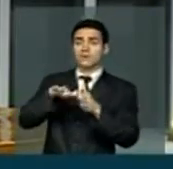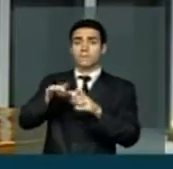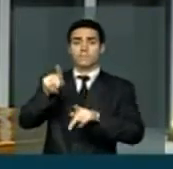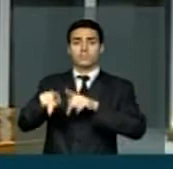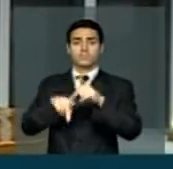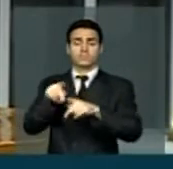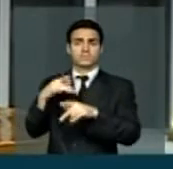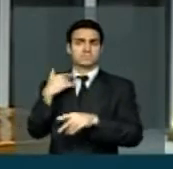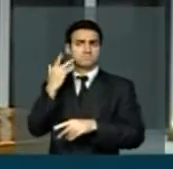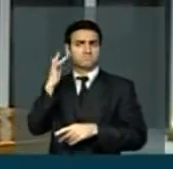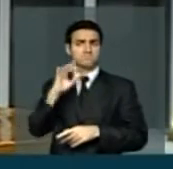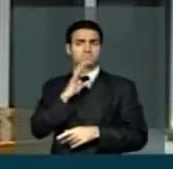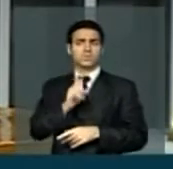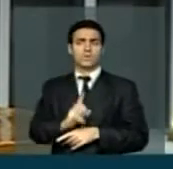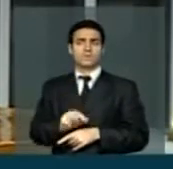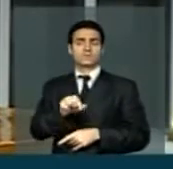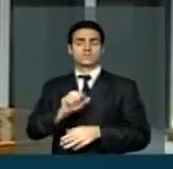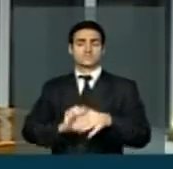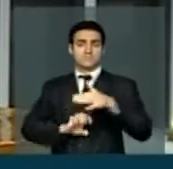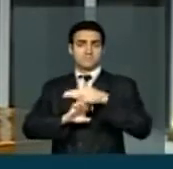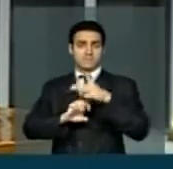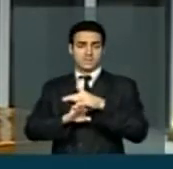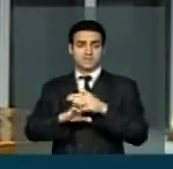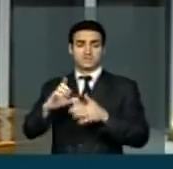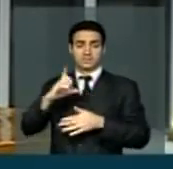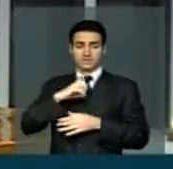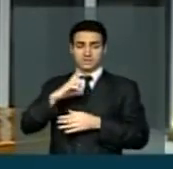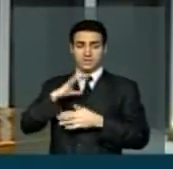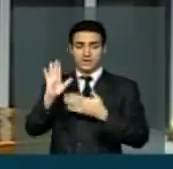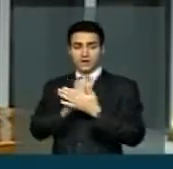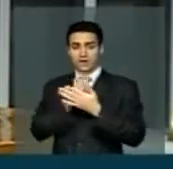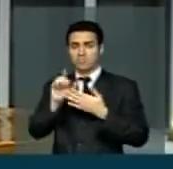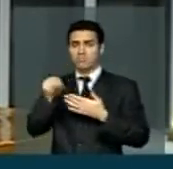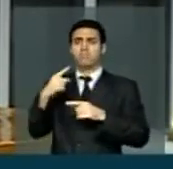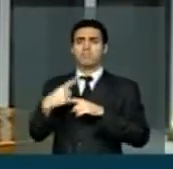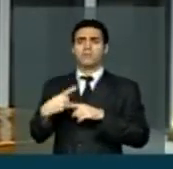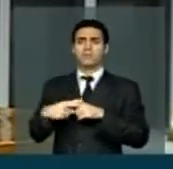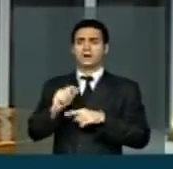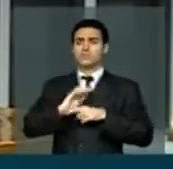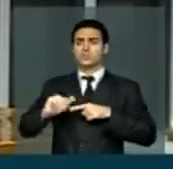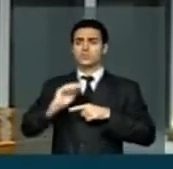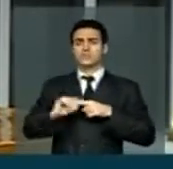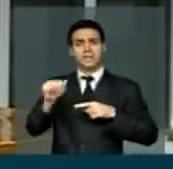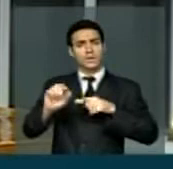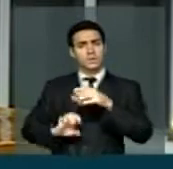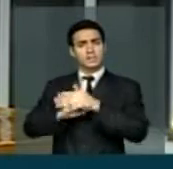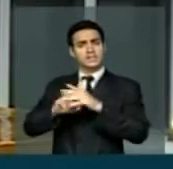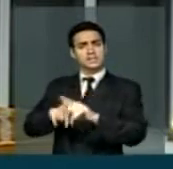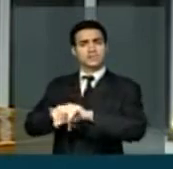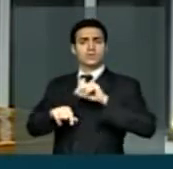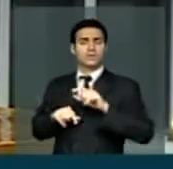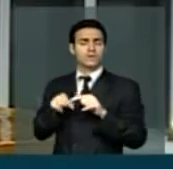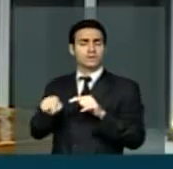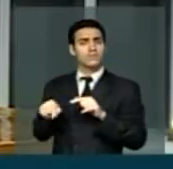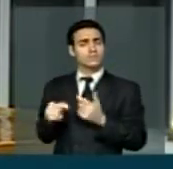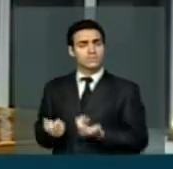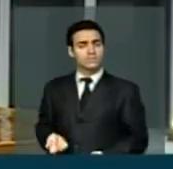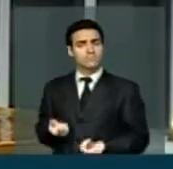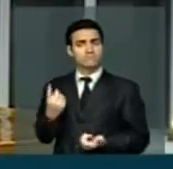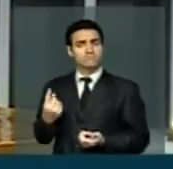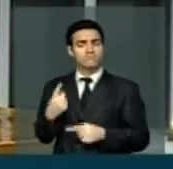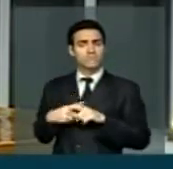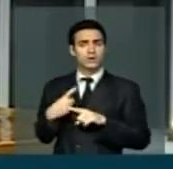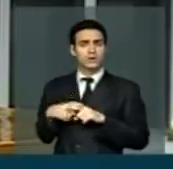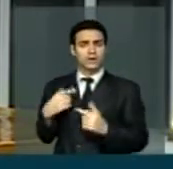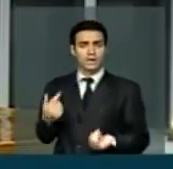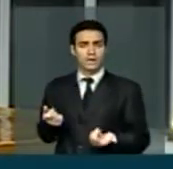que essa empresa, ela detém algum tipo de excepcionalidade que justificasse a inexigibilidade ou